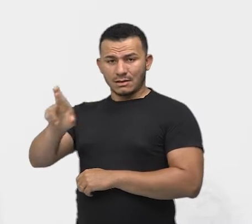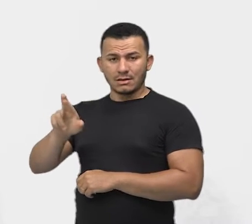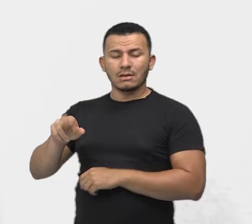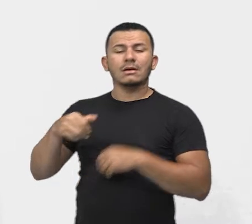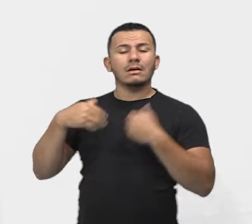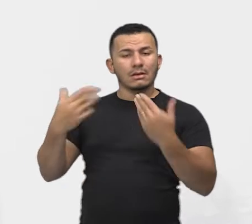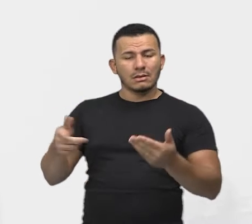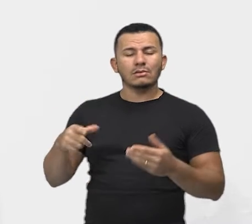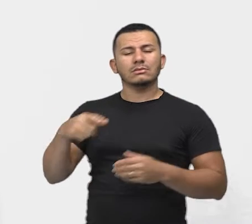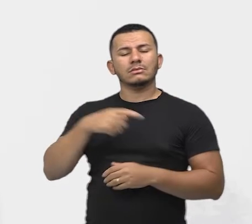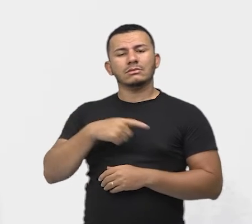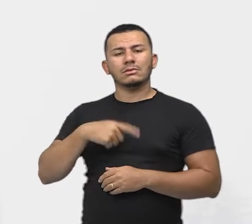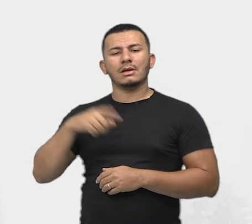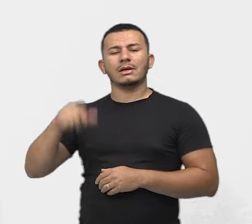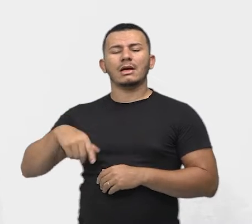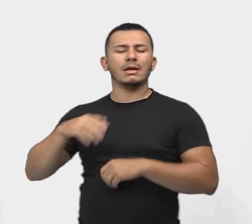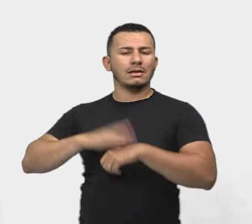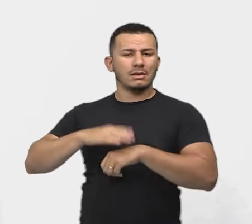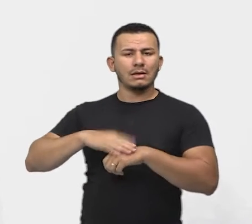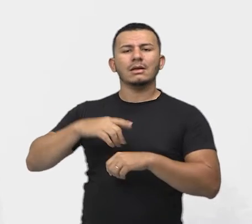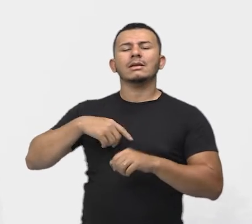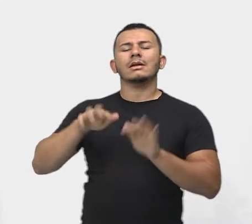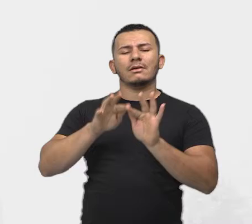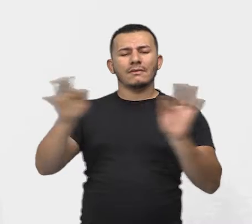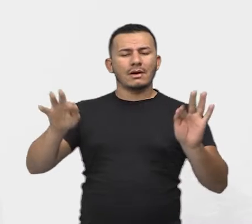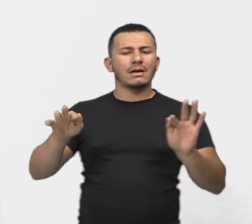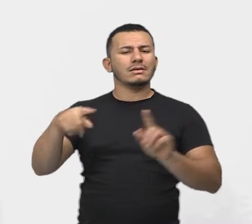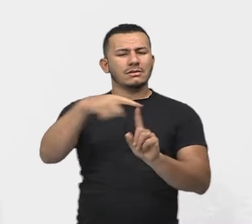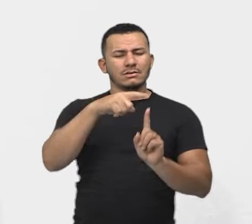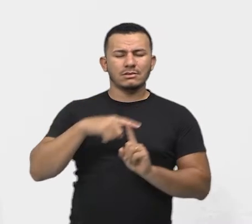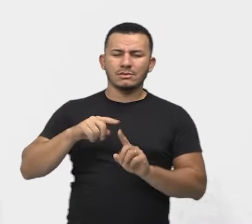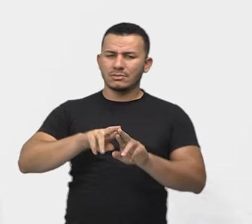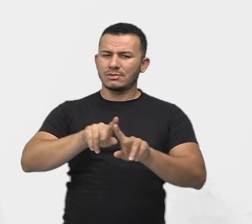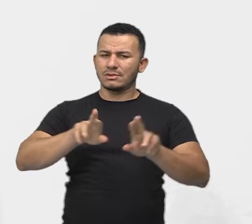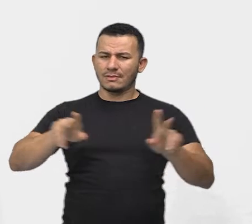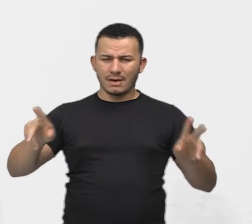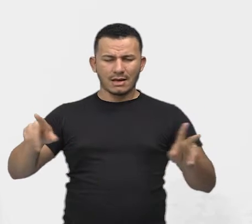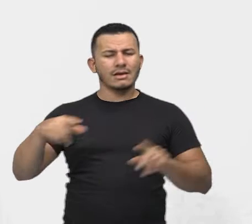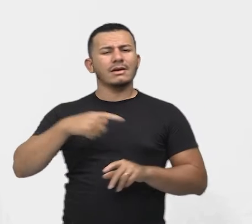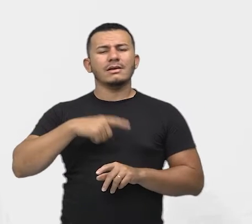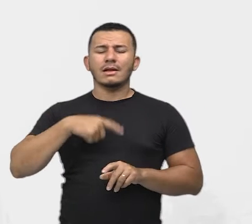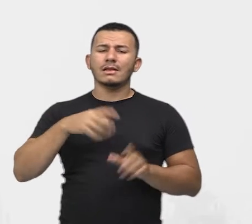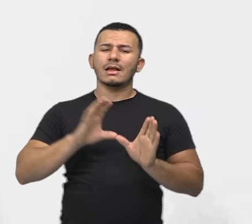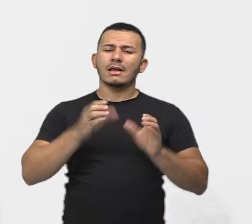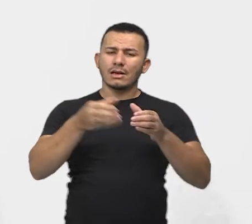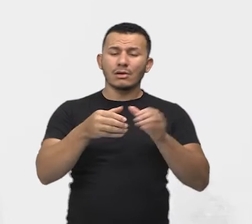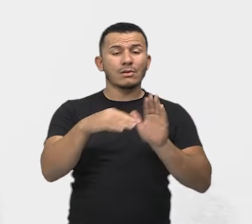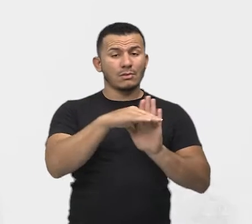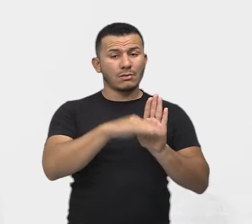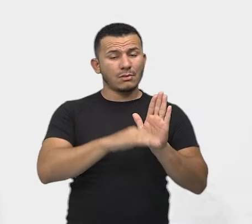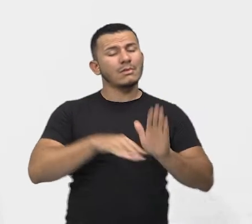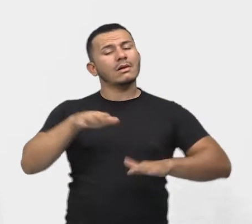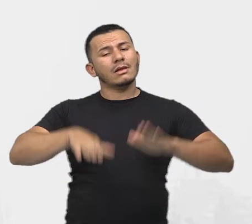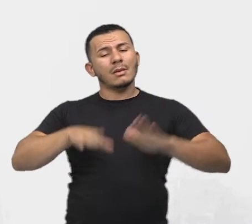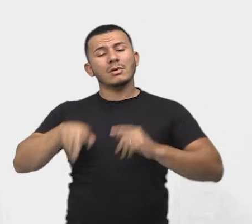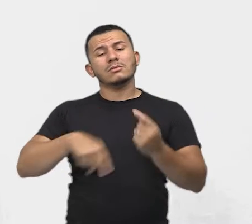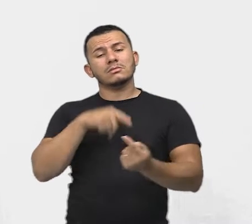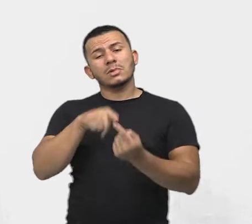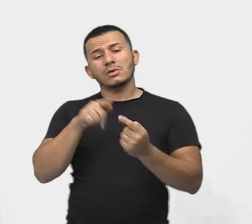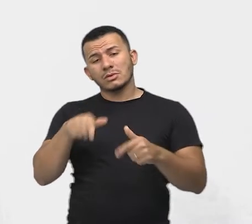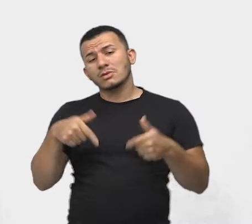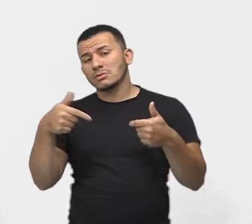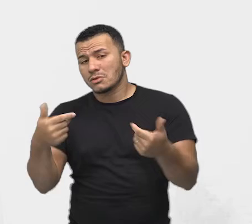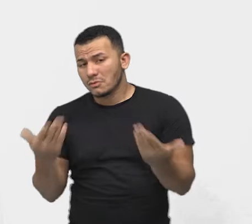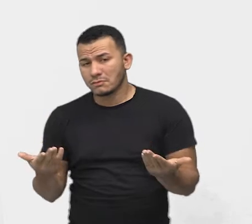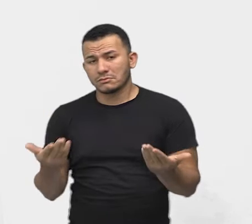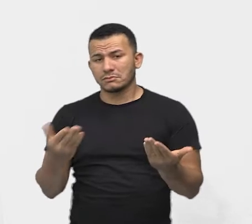que compõe essa frase, nós podemos ter tipos de frases diferentes, que serão classificadas de acordo com a intenção